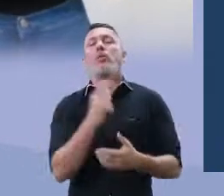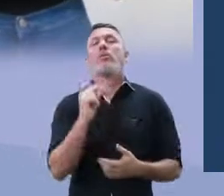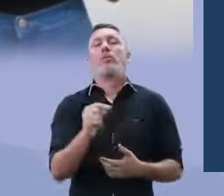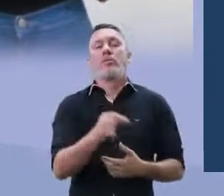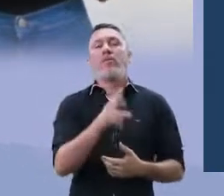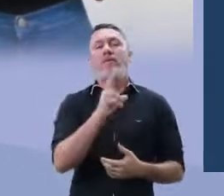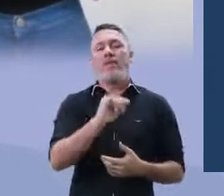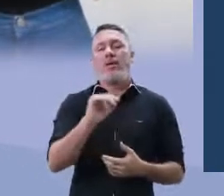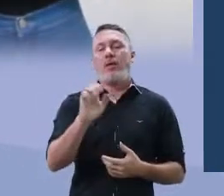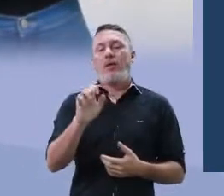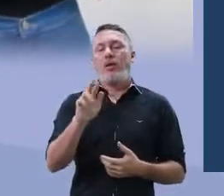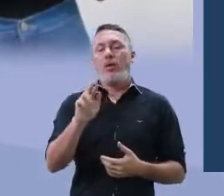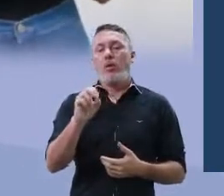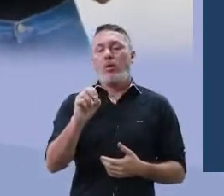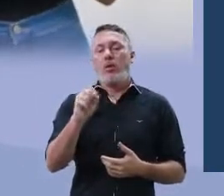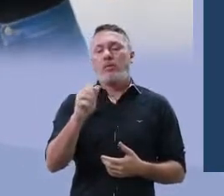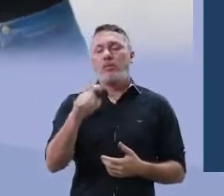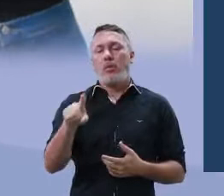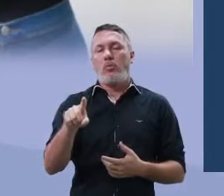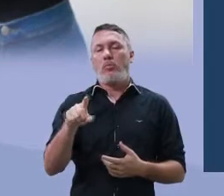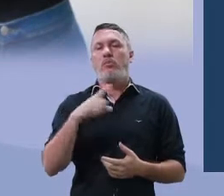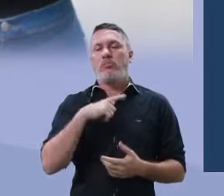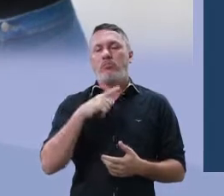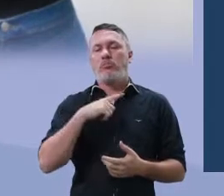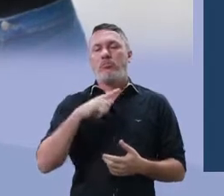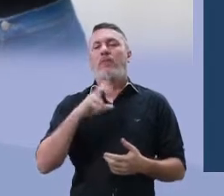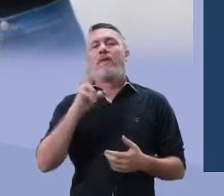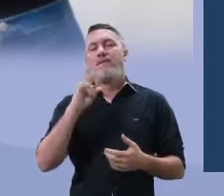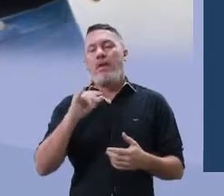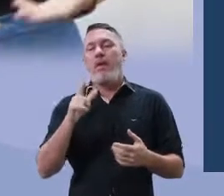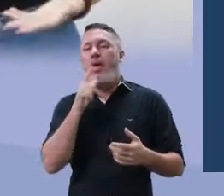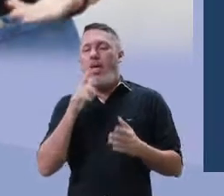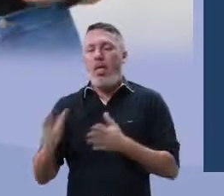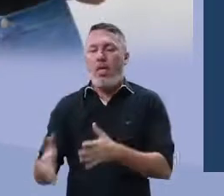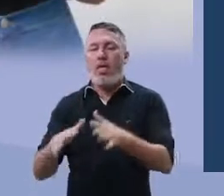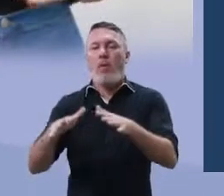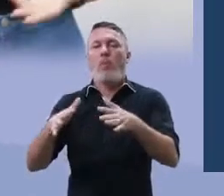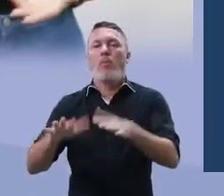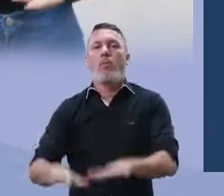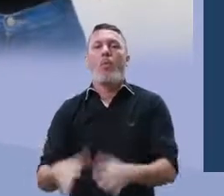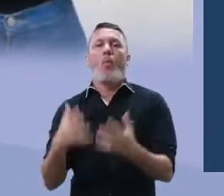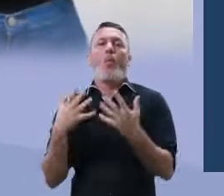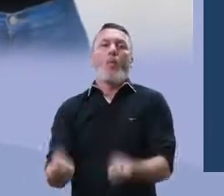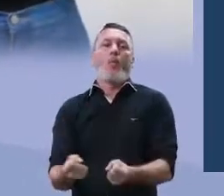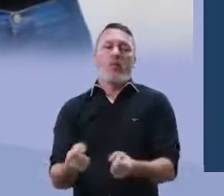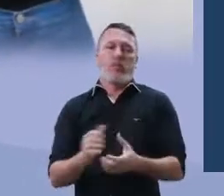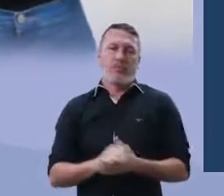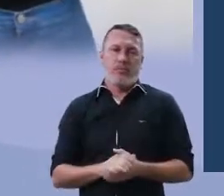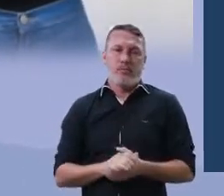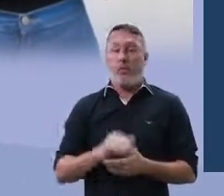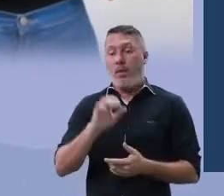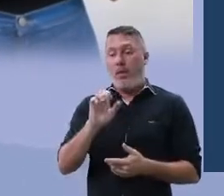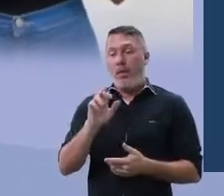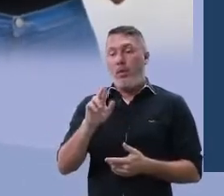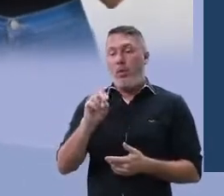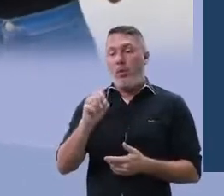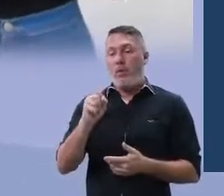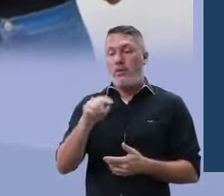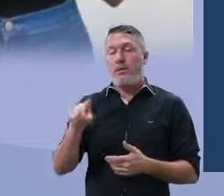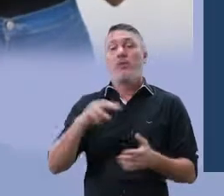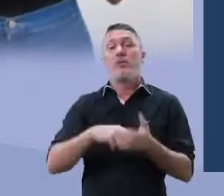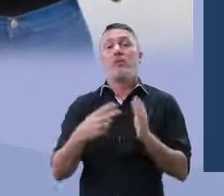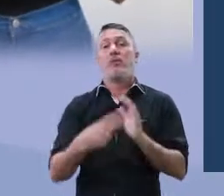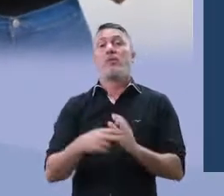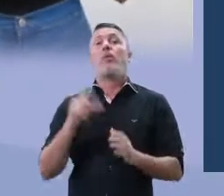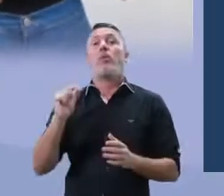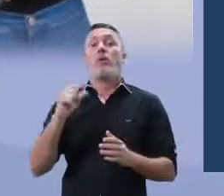nu vai então influenciar no processo de erosão e, consequentemente, no assoreamento de rios. O que seria essa